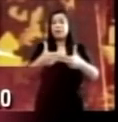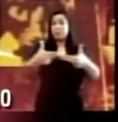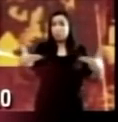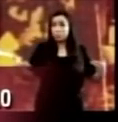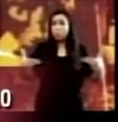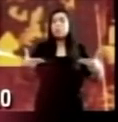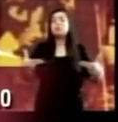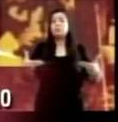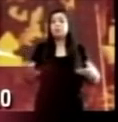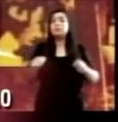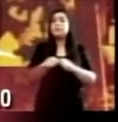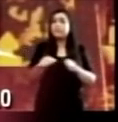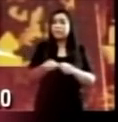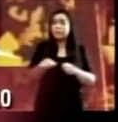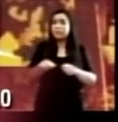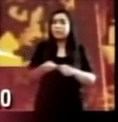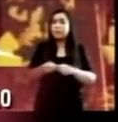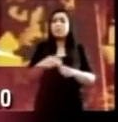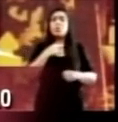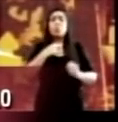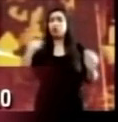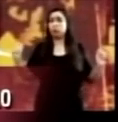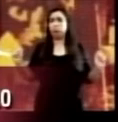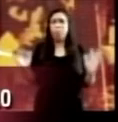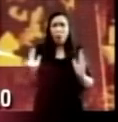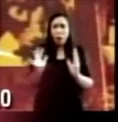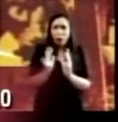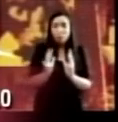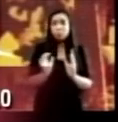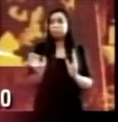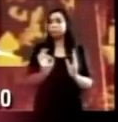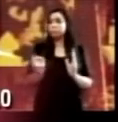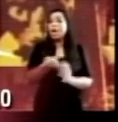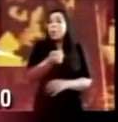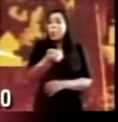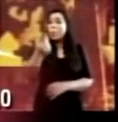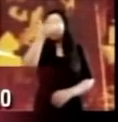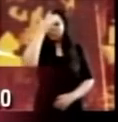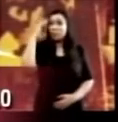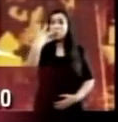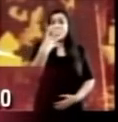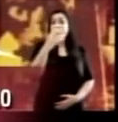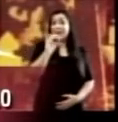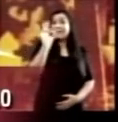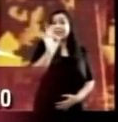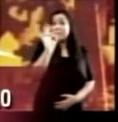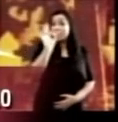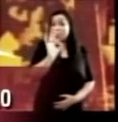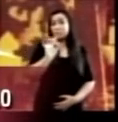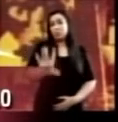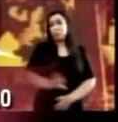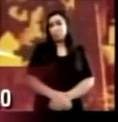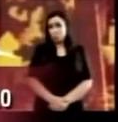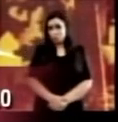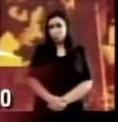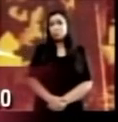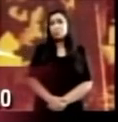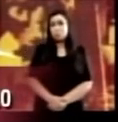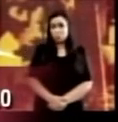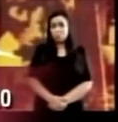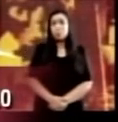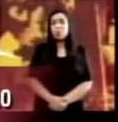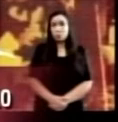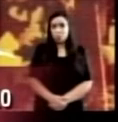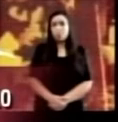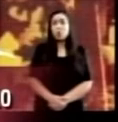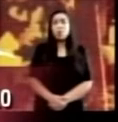têm que ser feitas sem aglomeração, são poucas pessoas, apenas 40% da